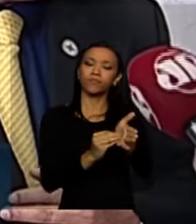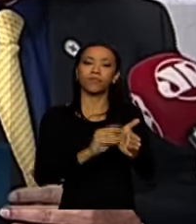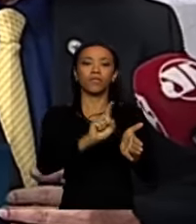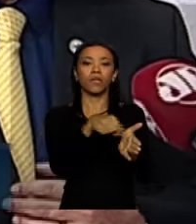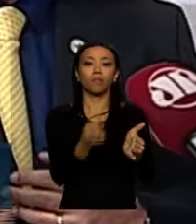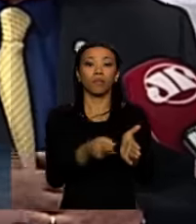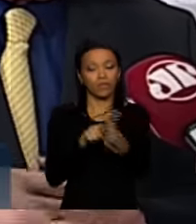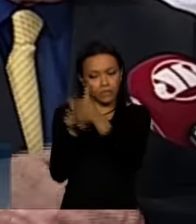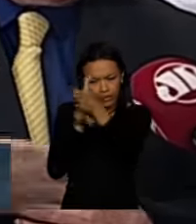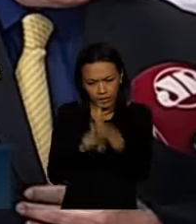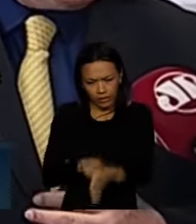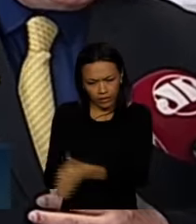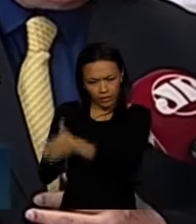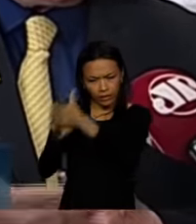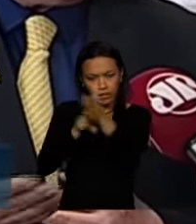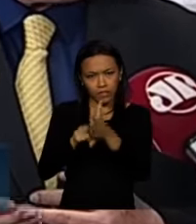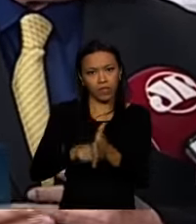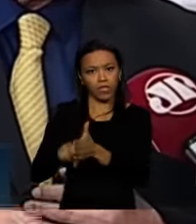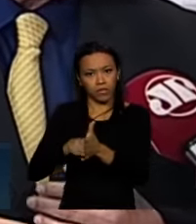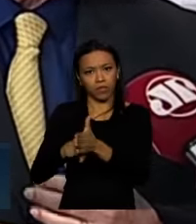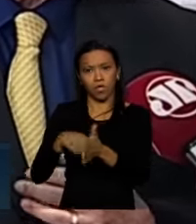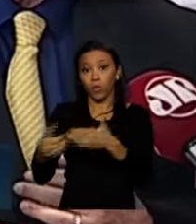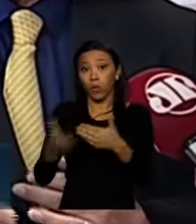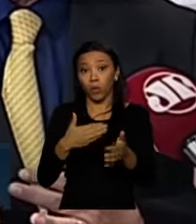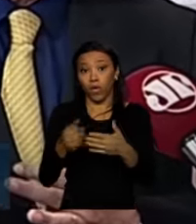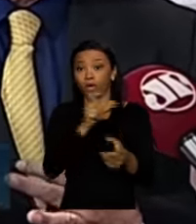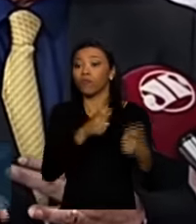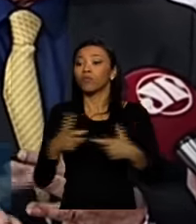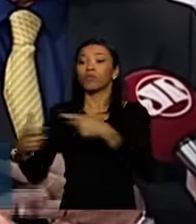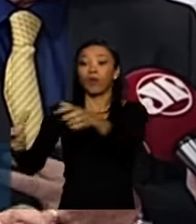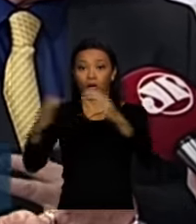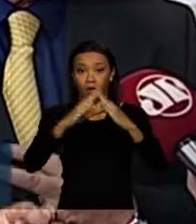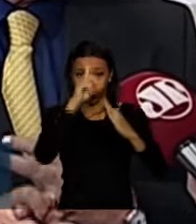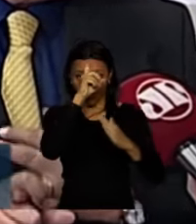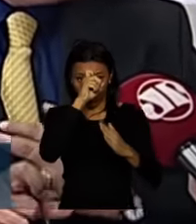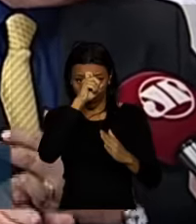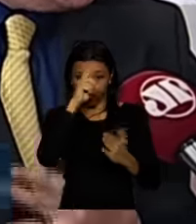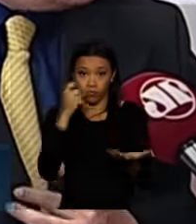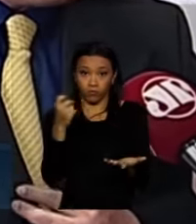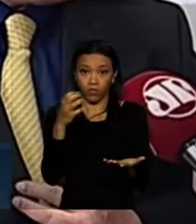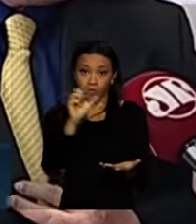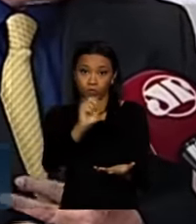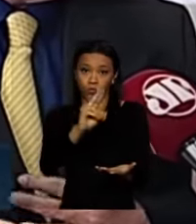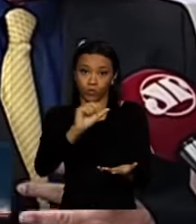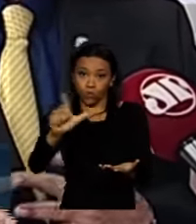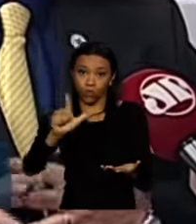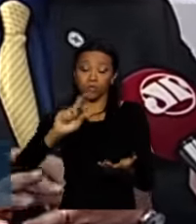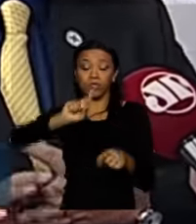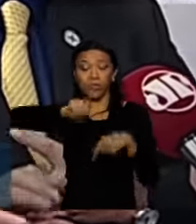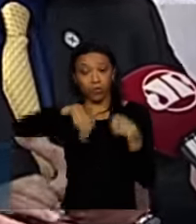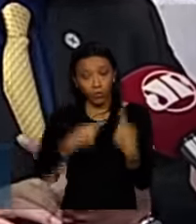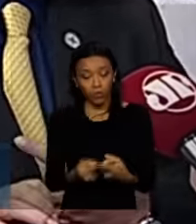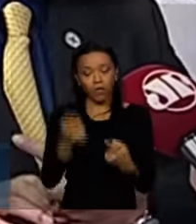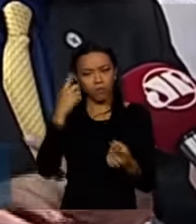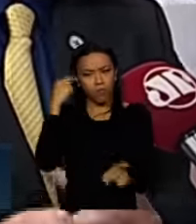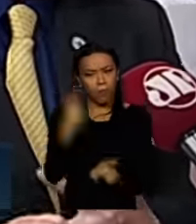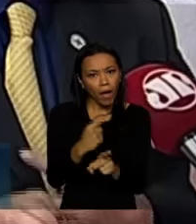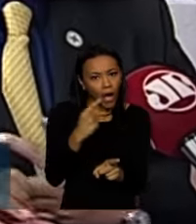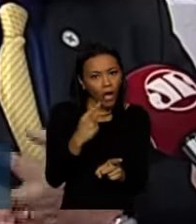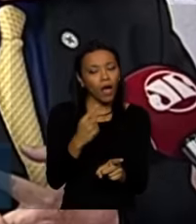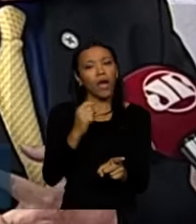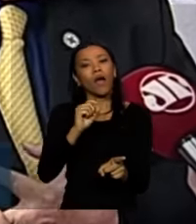exame de triagem ele pode ser feito em qualquer unidade básica de saúde depois ele faz um confirmatório daí ele vai pra